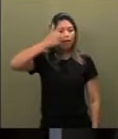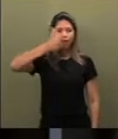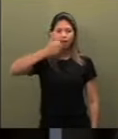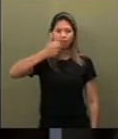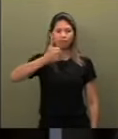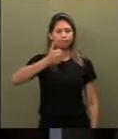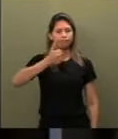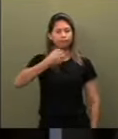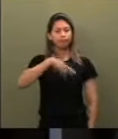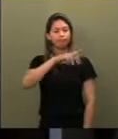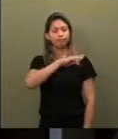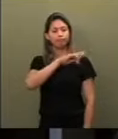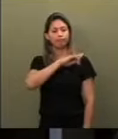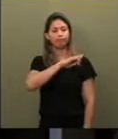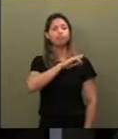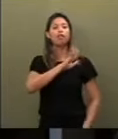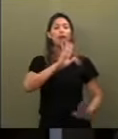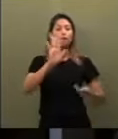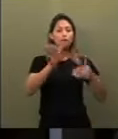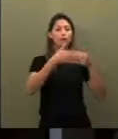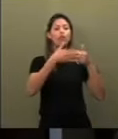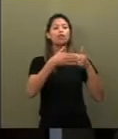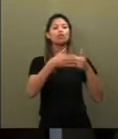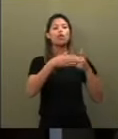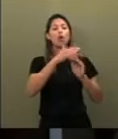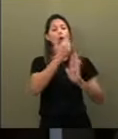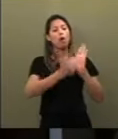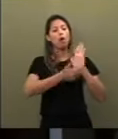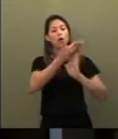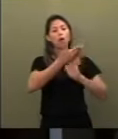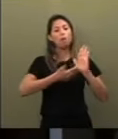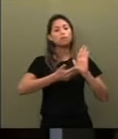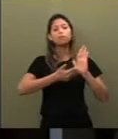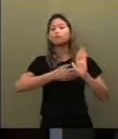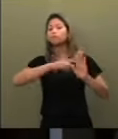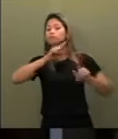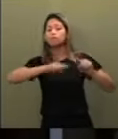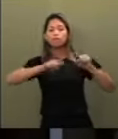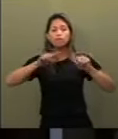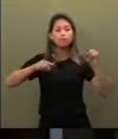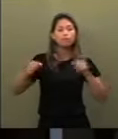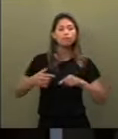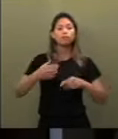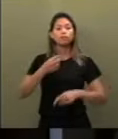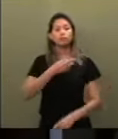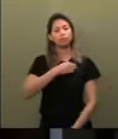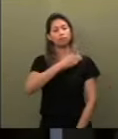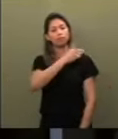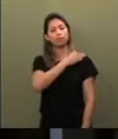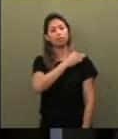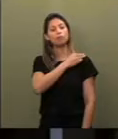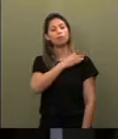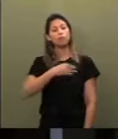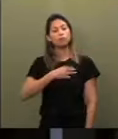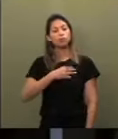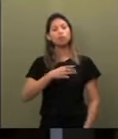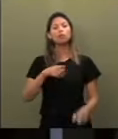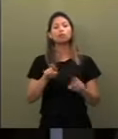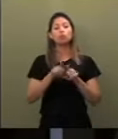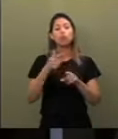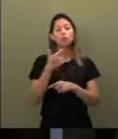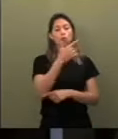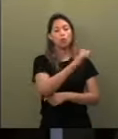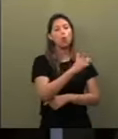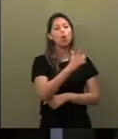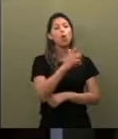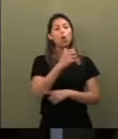reputação, é vedado a qualquer ministro interferir politicamente nos demais poderes, que